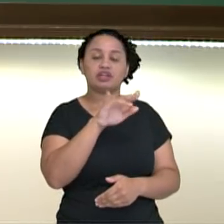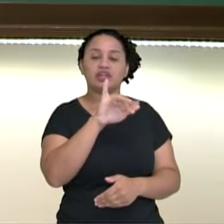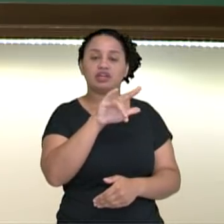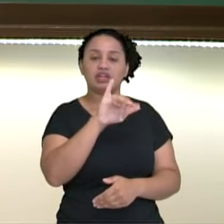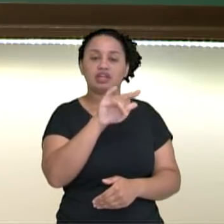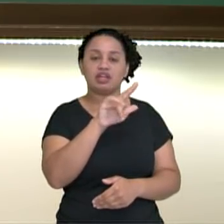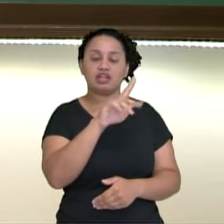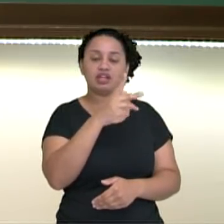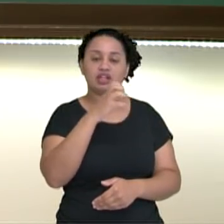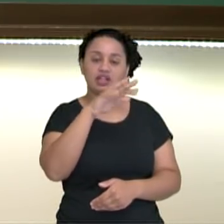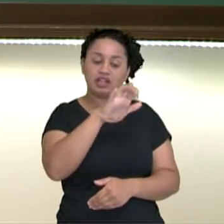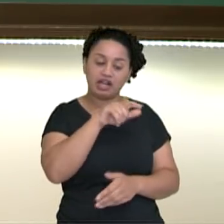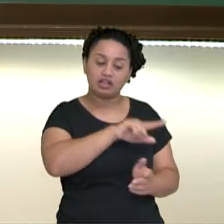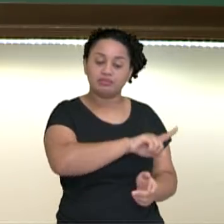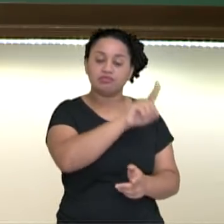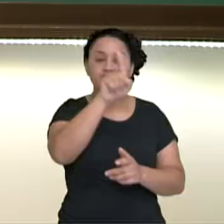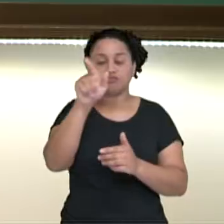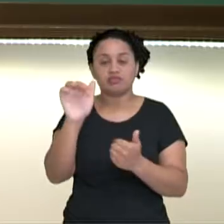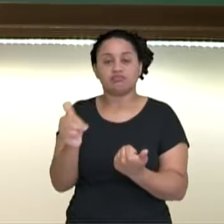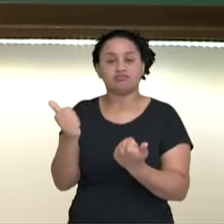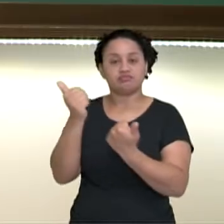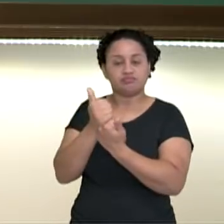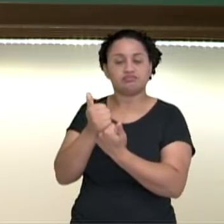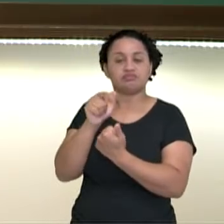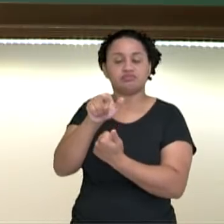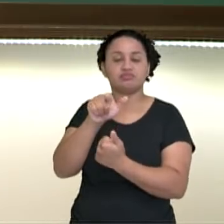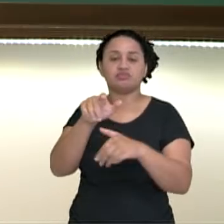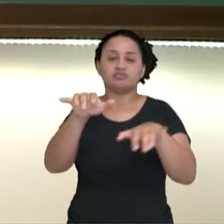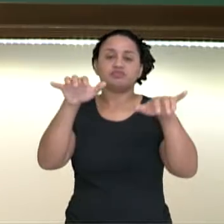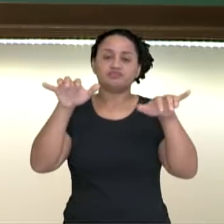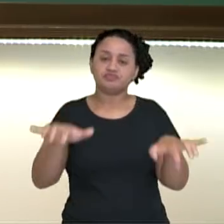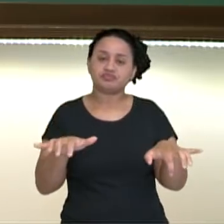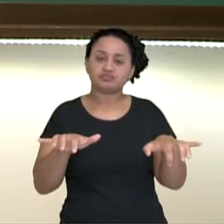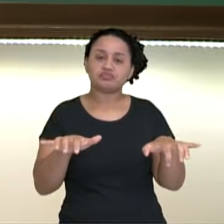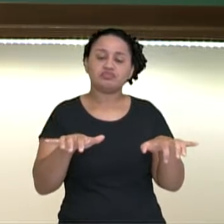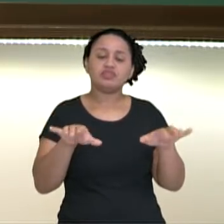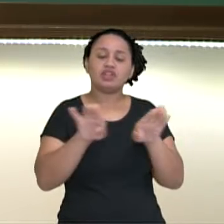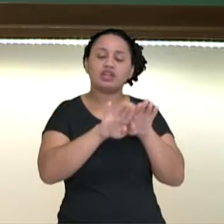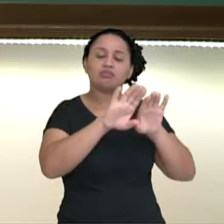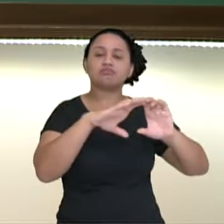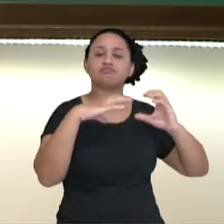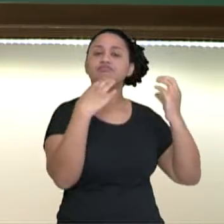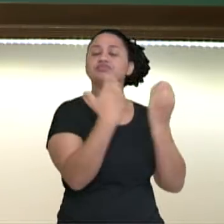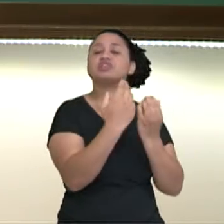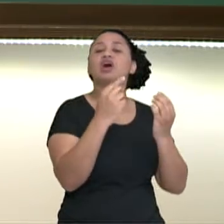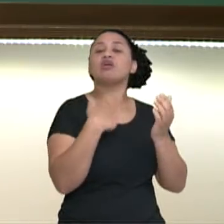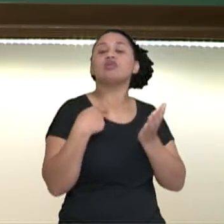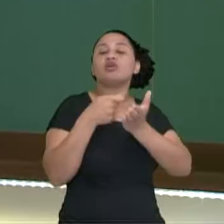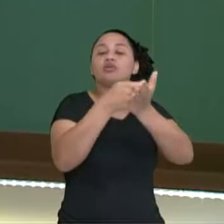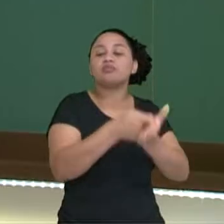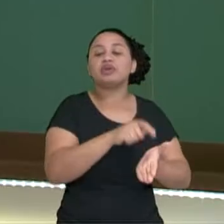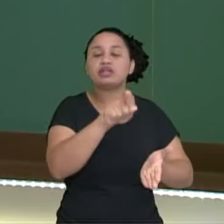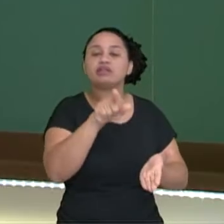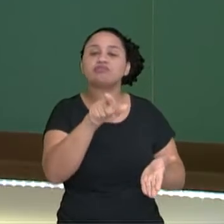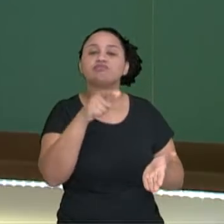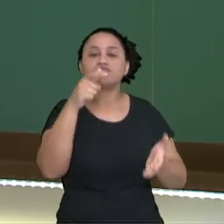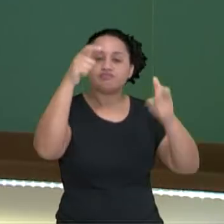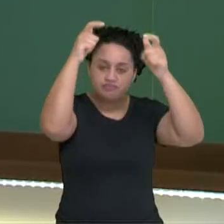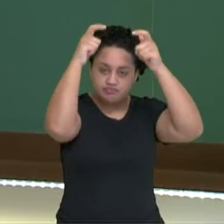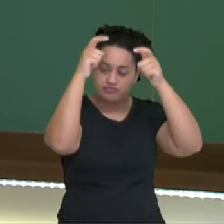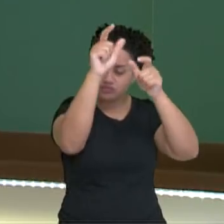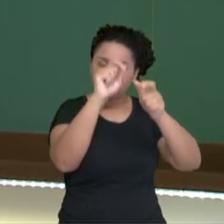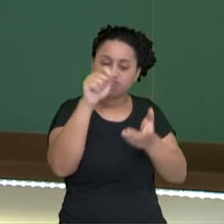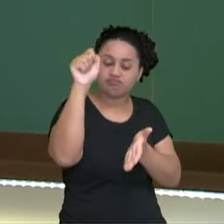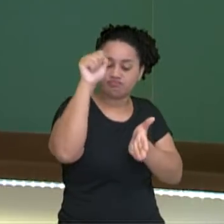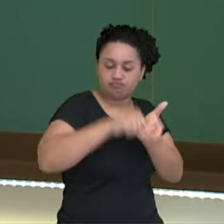fazer parte da monarquia inglesa, e mais ainda que o parlamento parlamento ele vai obrigar o Guilherme de Orange